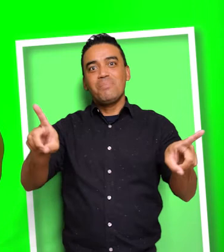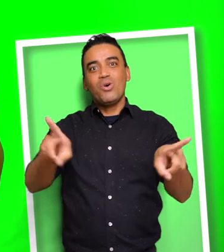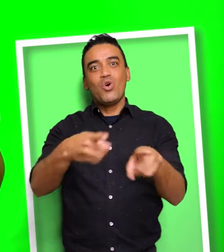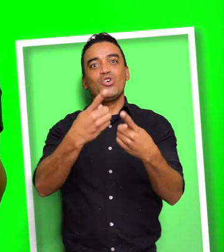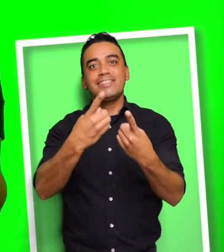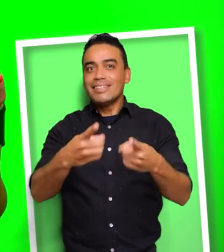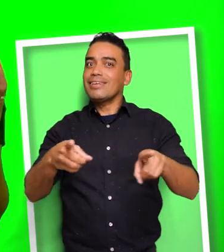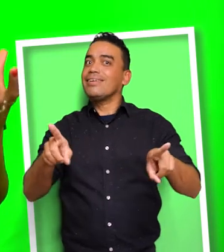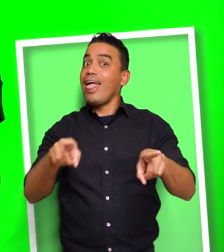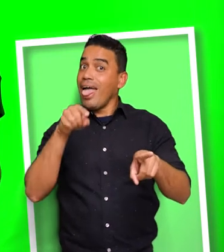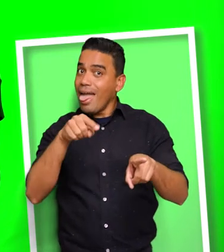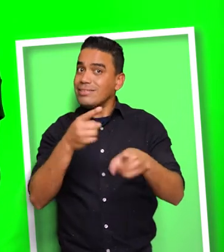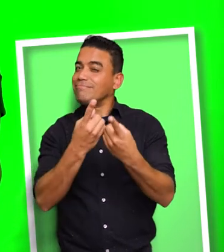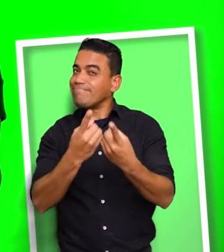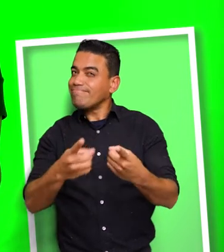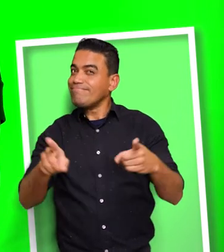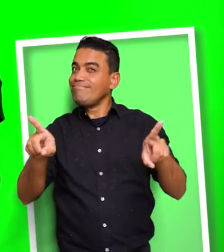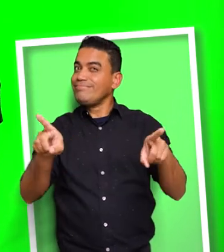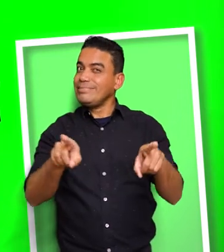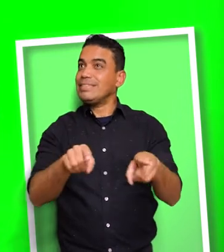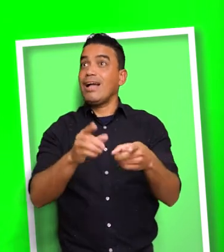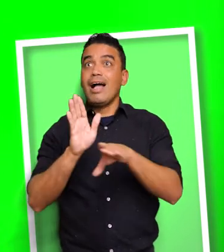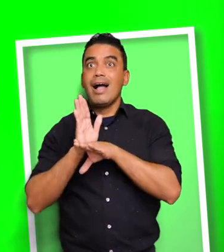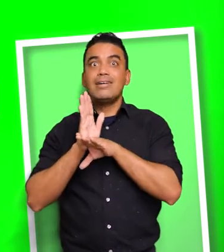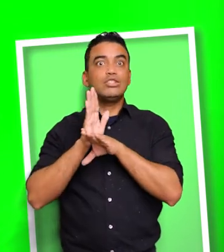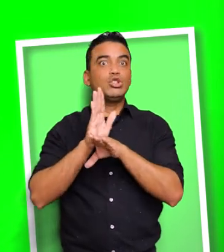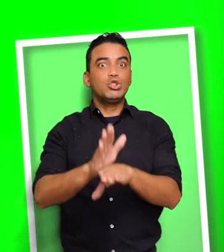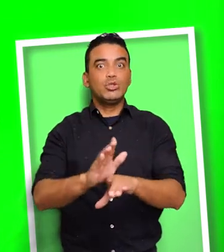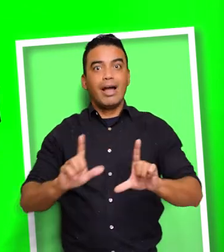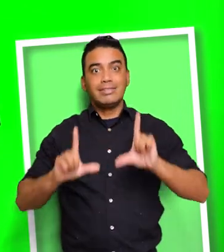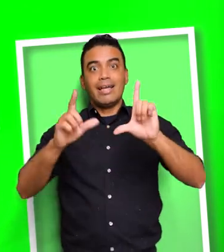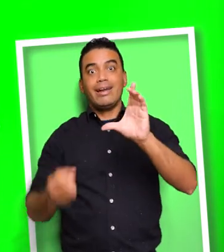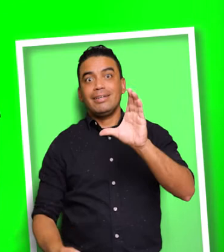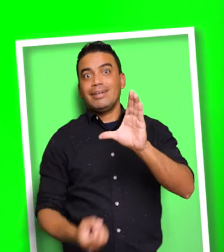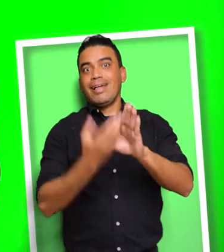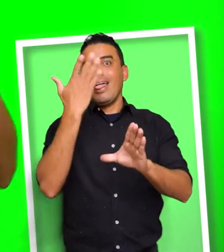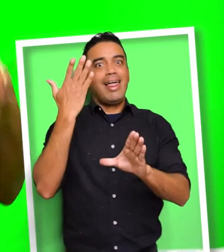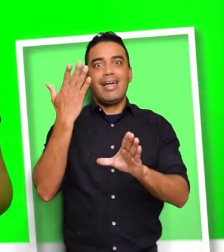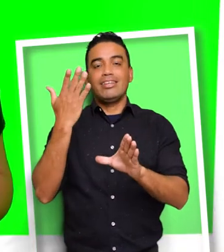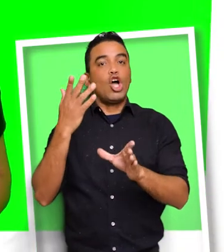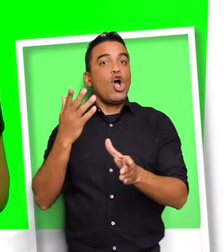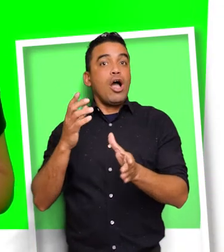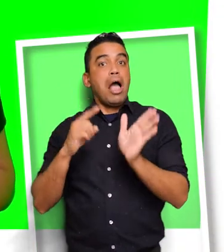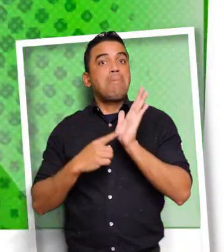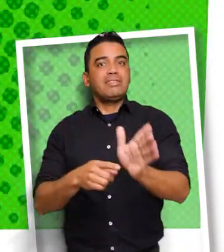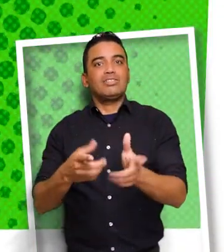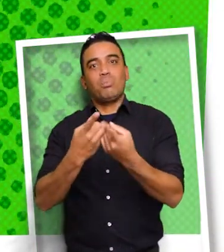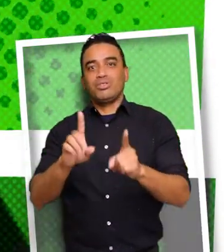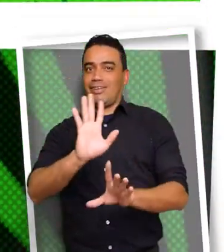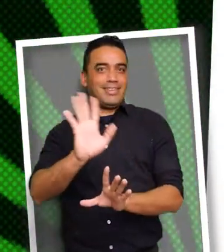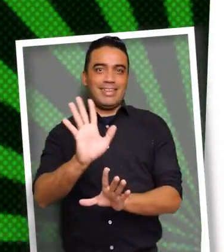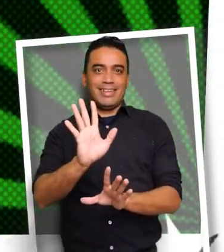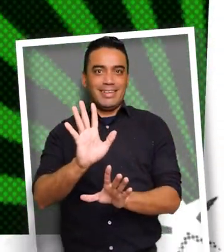essa música que segura, de uma certa maneira, musicalmente a cena. Mas não é um número musical.